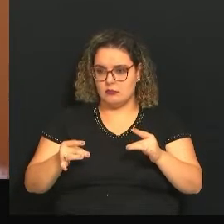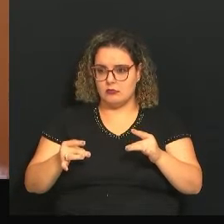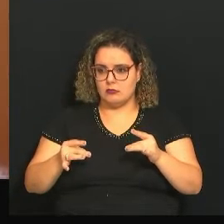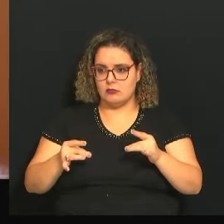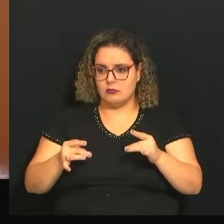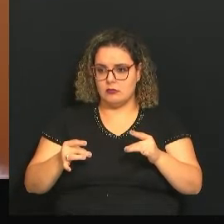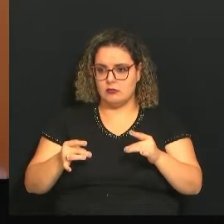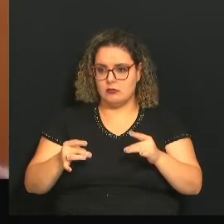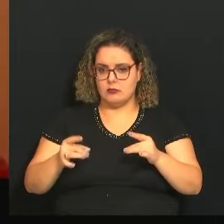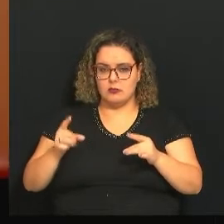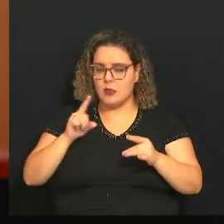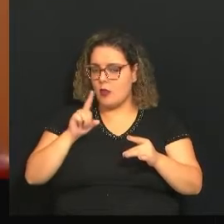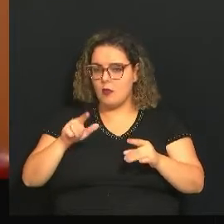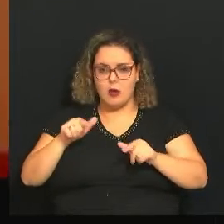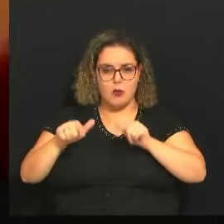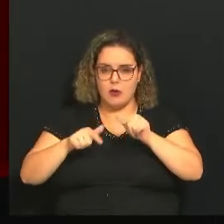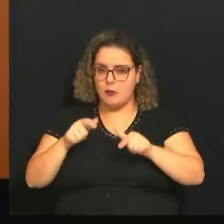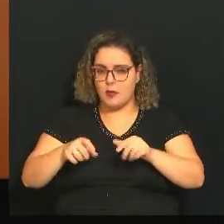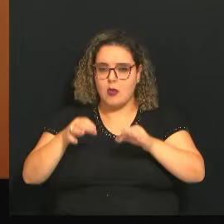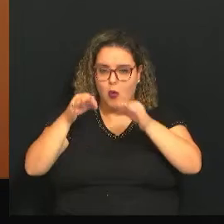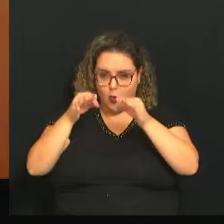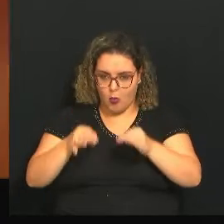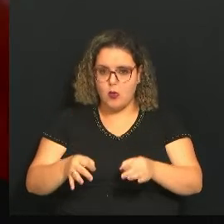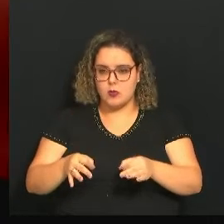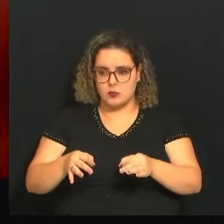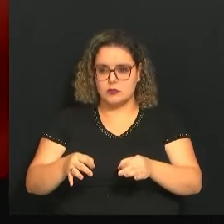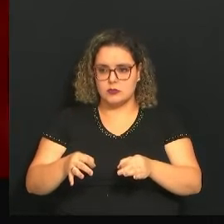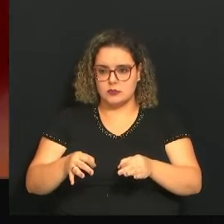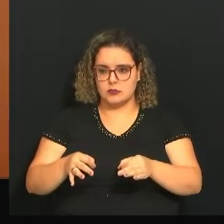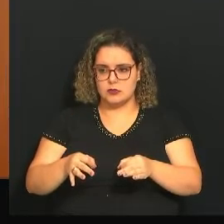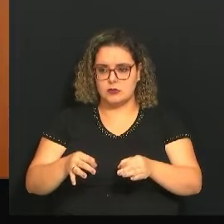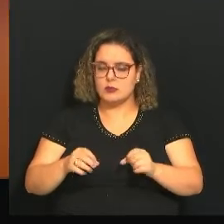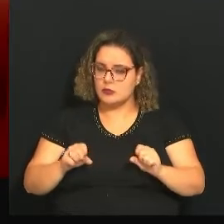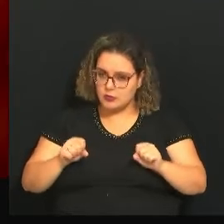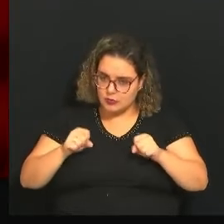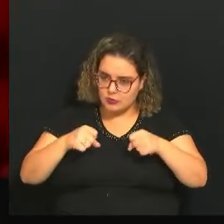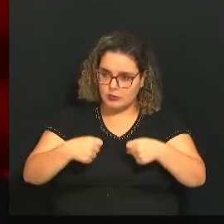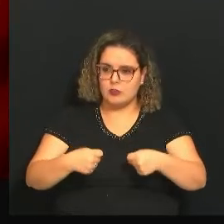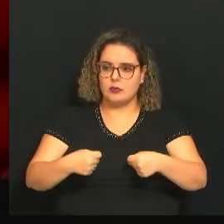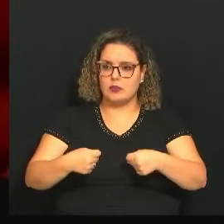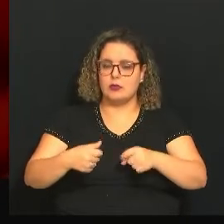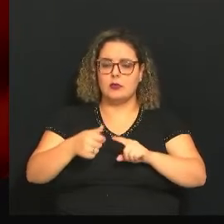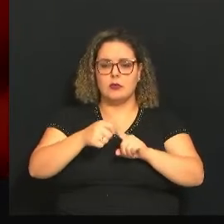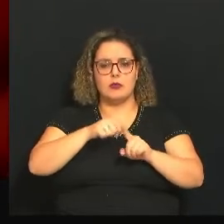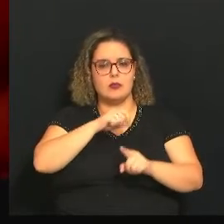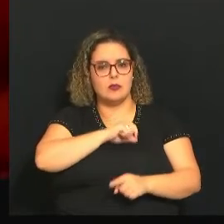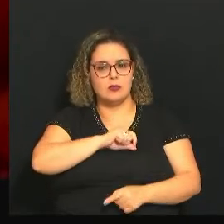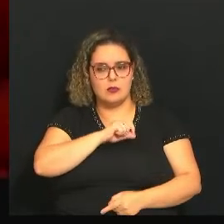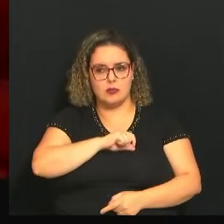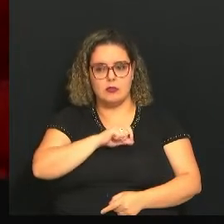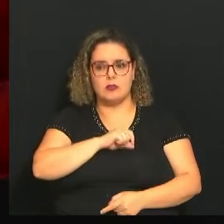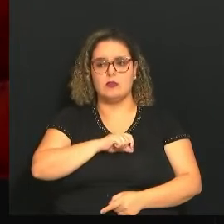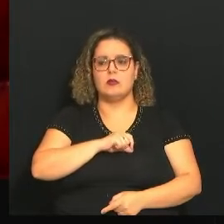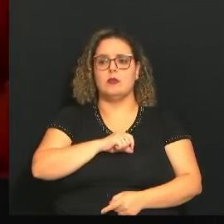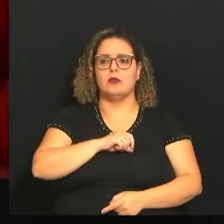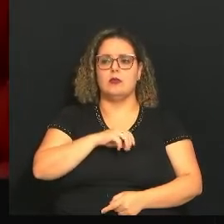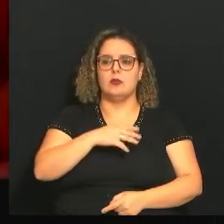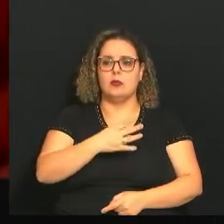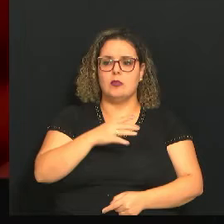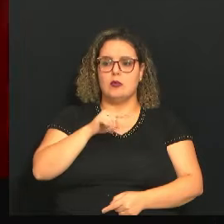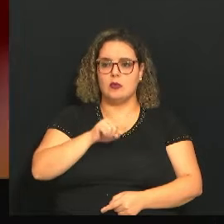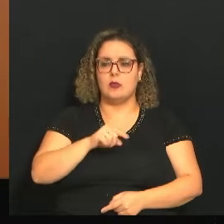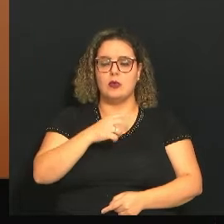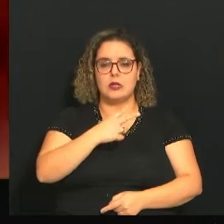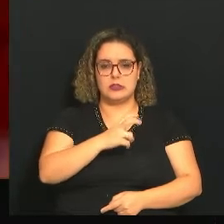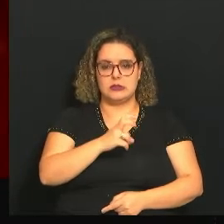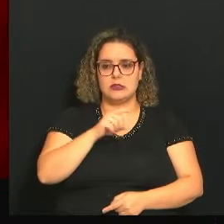subemprego, não é um emprego que a gente defende um salário mínimo do DIEESE de cerca de 4 mil, 5 mil